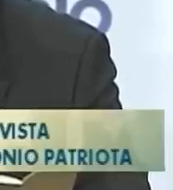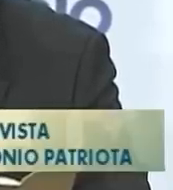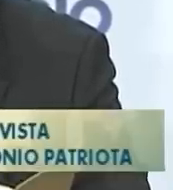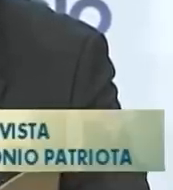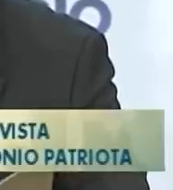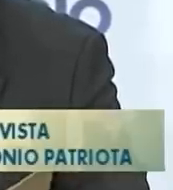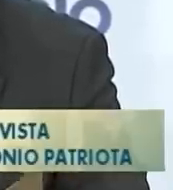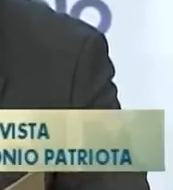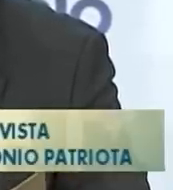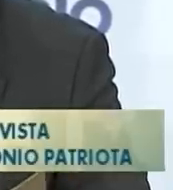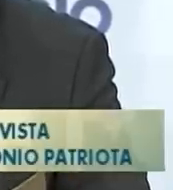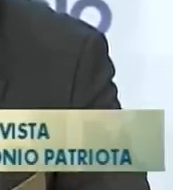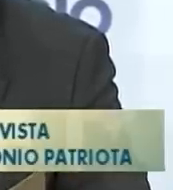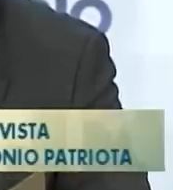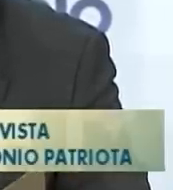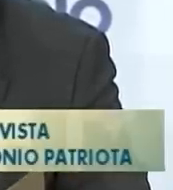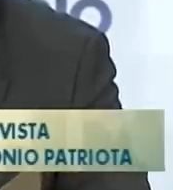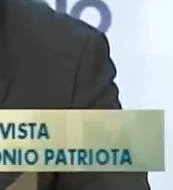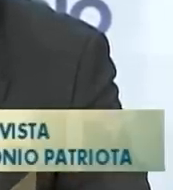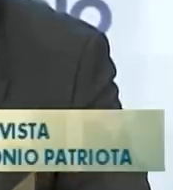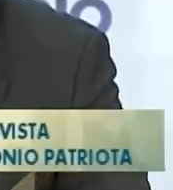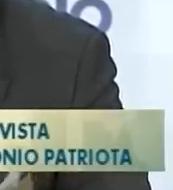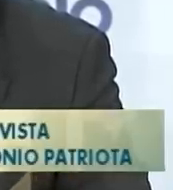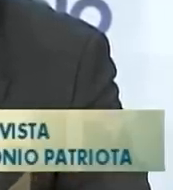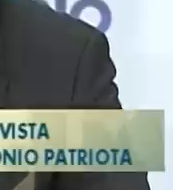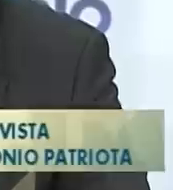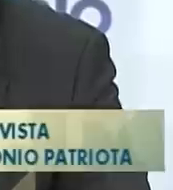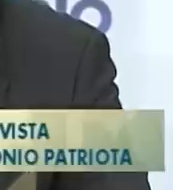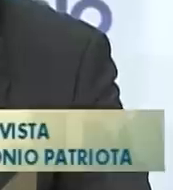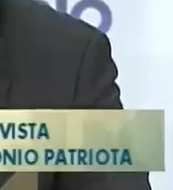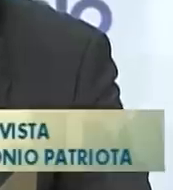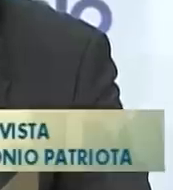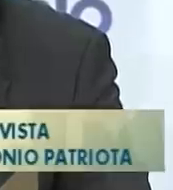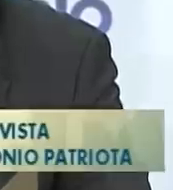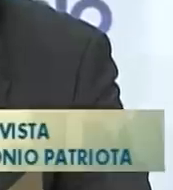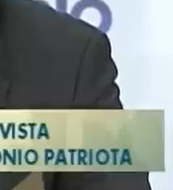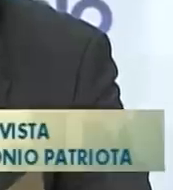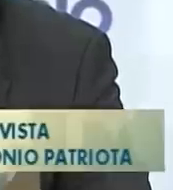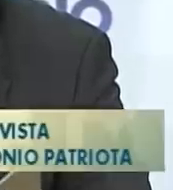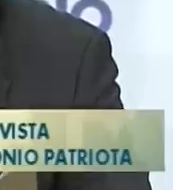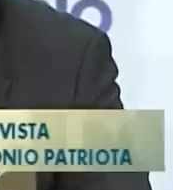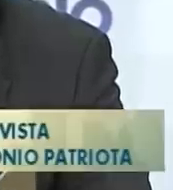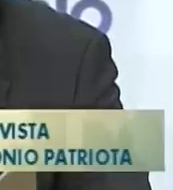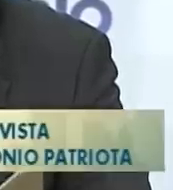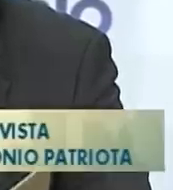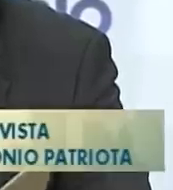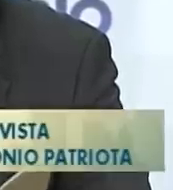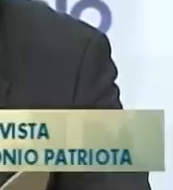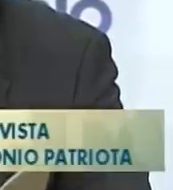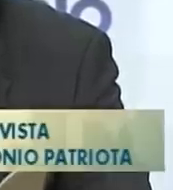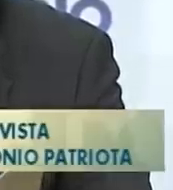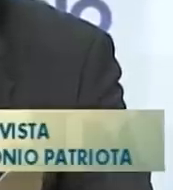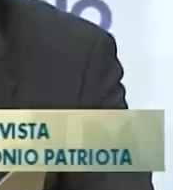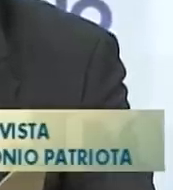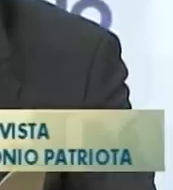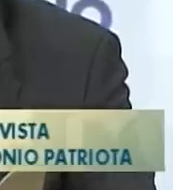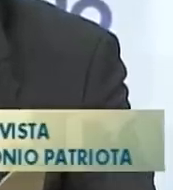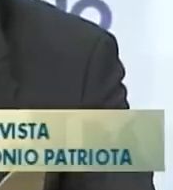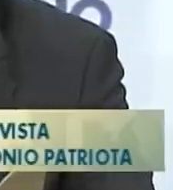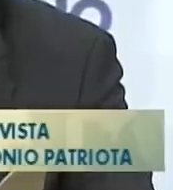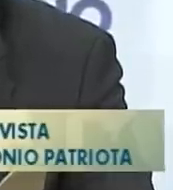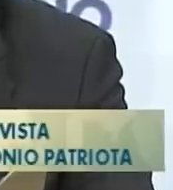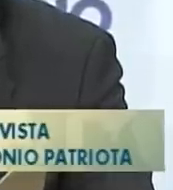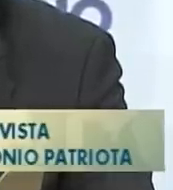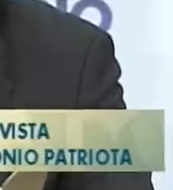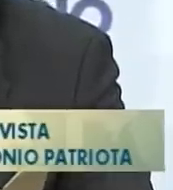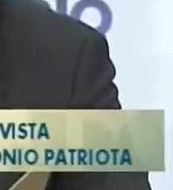6 horas, com foco em 4 temas inicialmente: serão os objetivos de